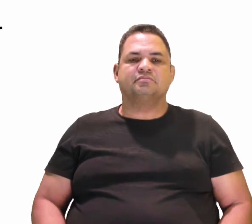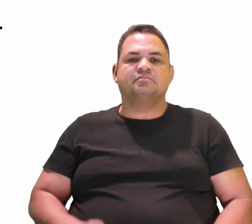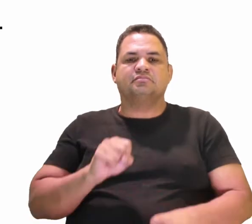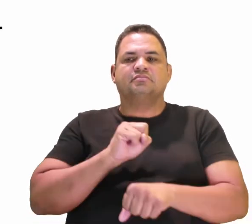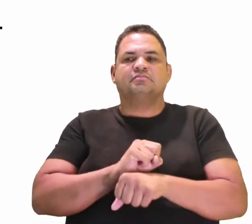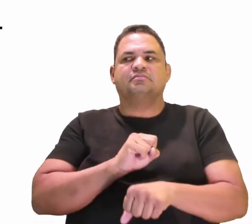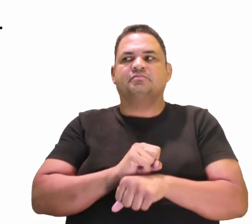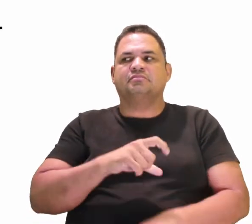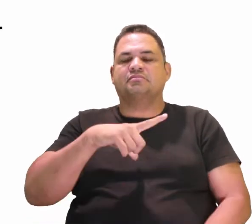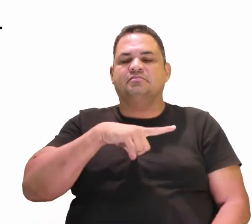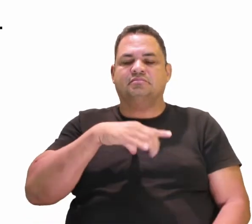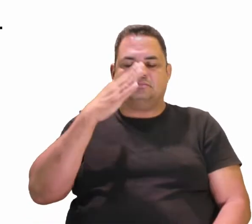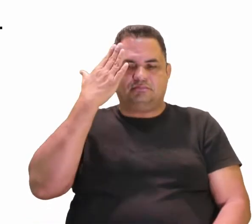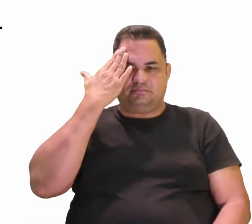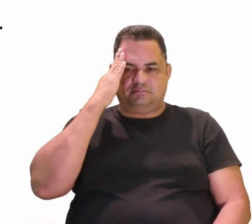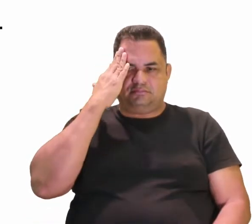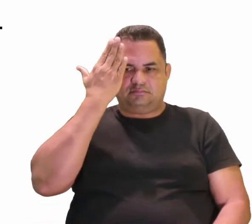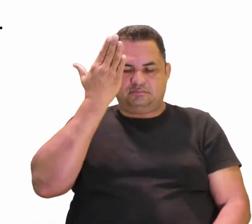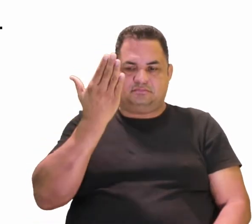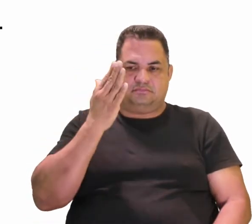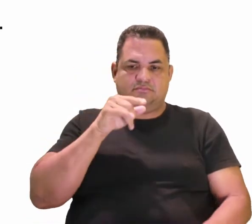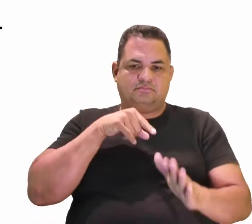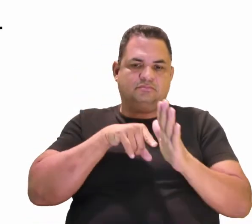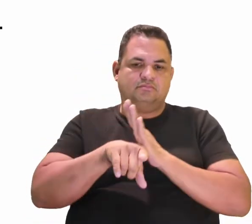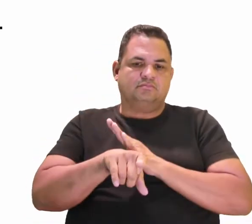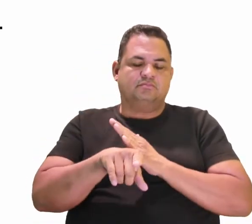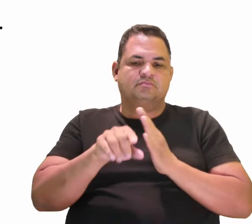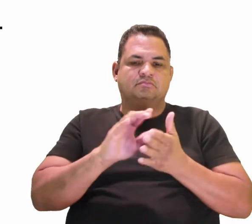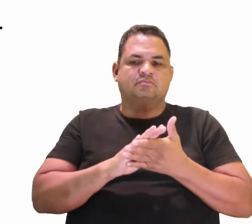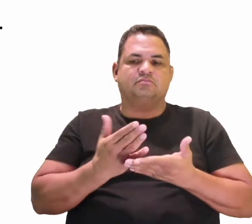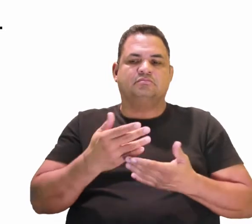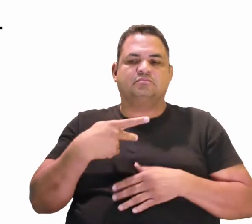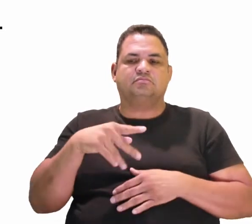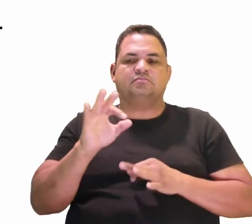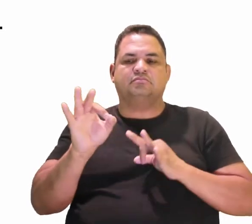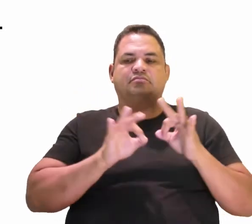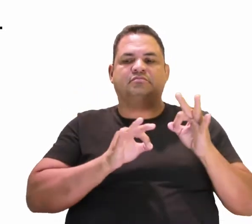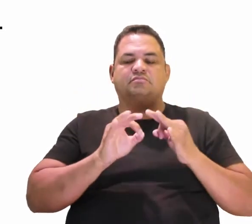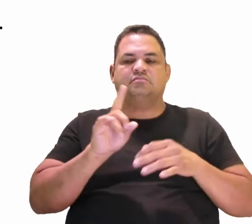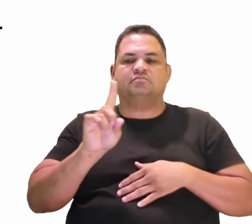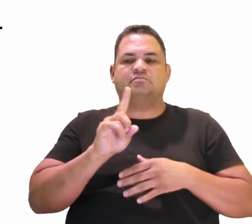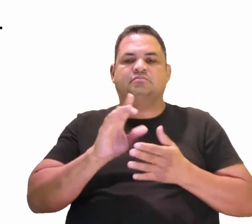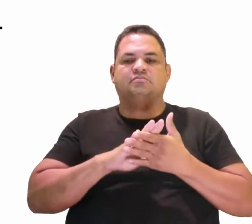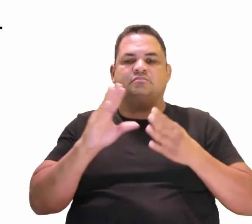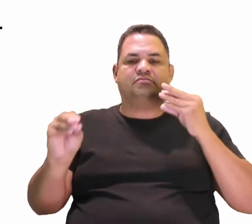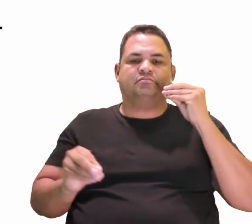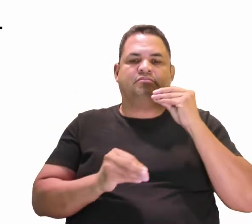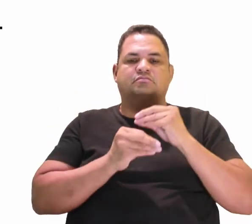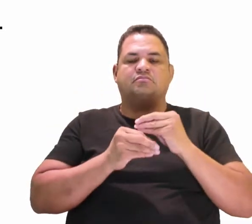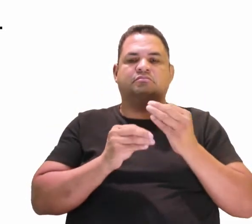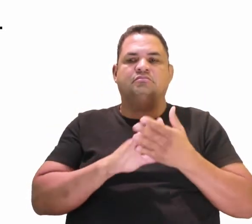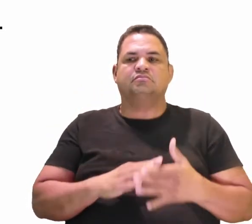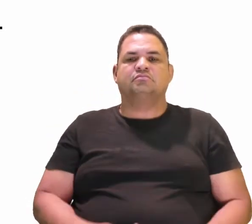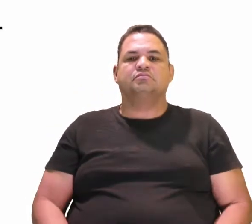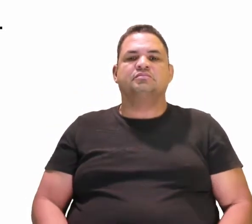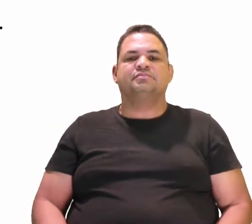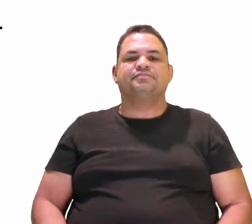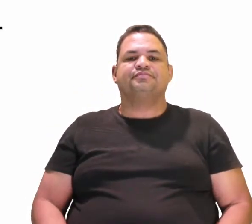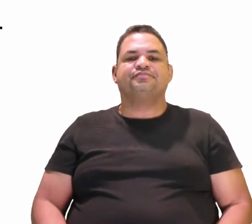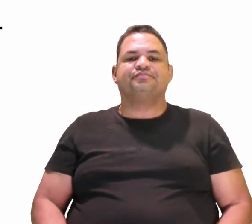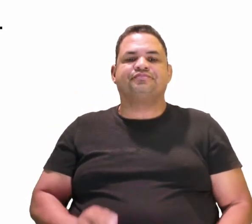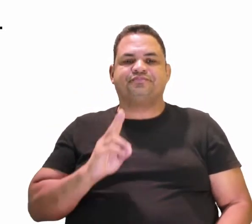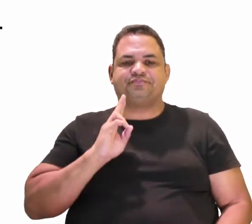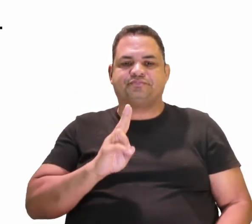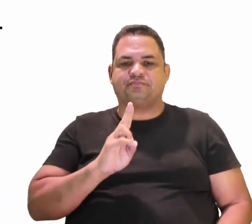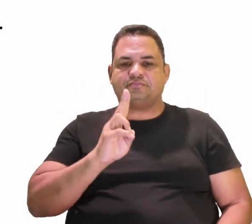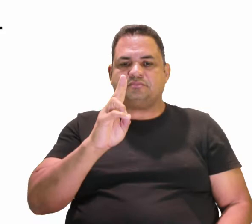tenham entendido. Você, nessa pergunta, como eu falei para vocês, para a forma negativa, acrescentamos o do ou don't. É o don't, sempre